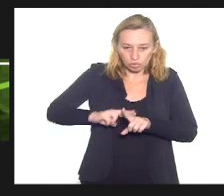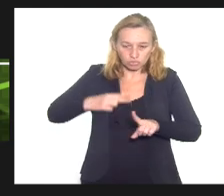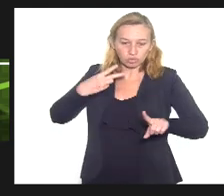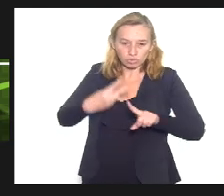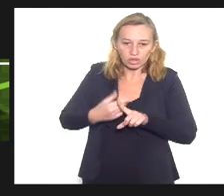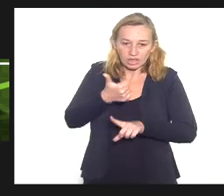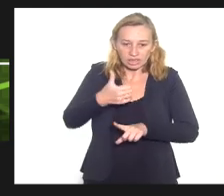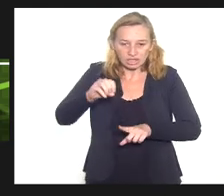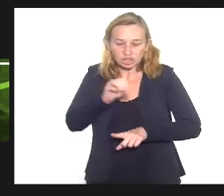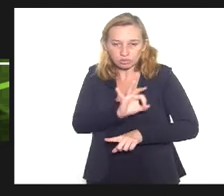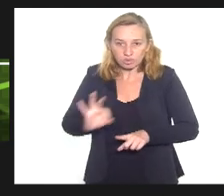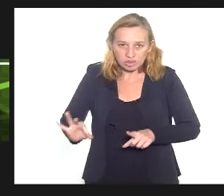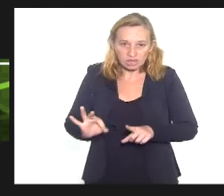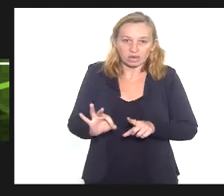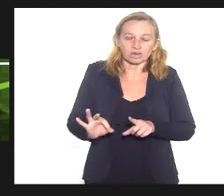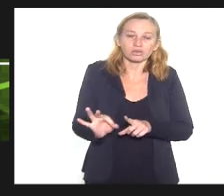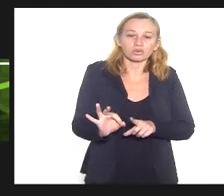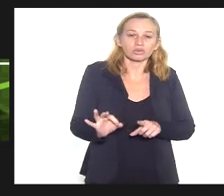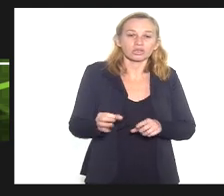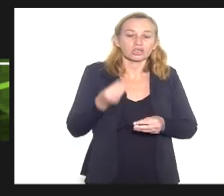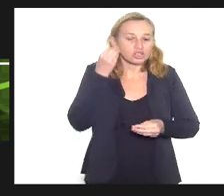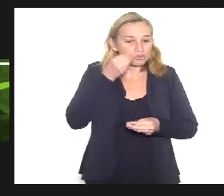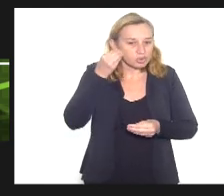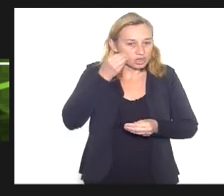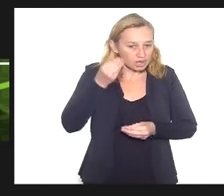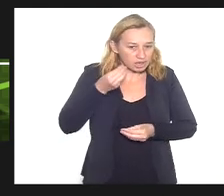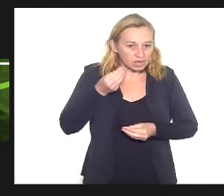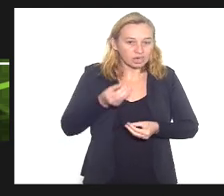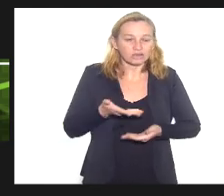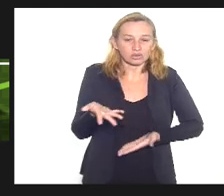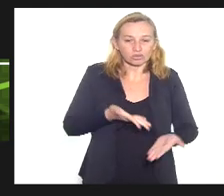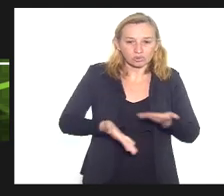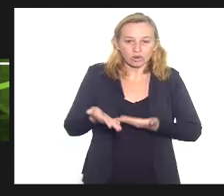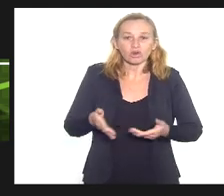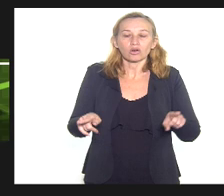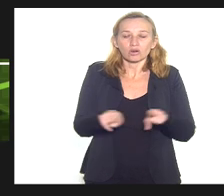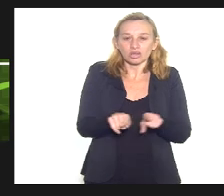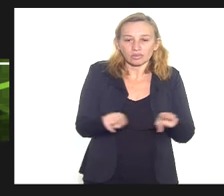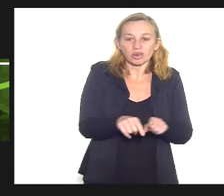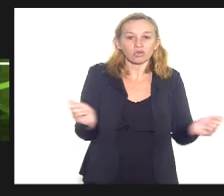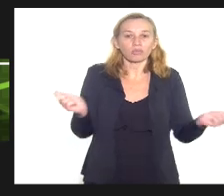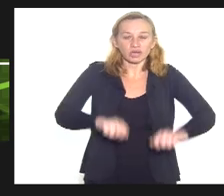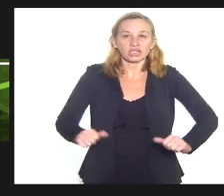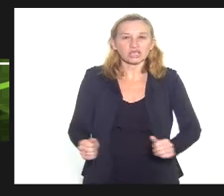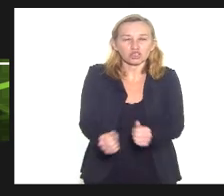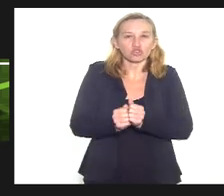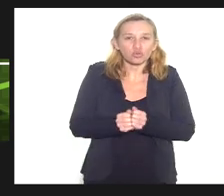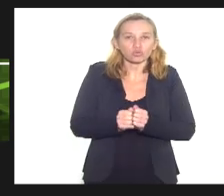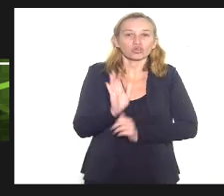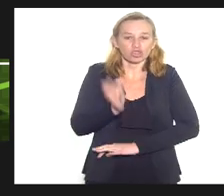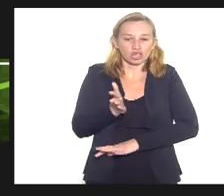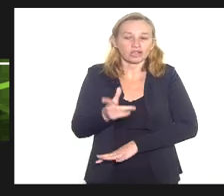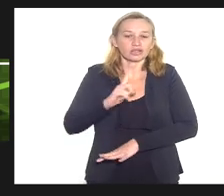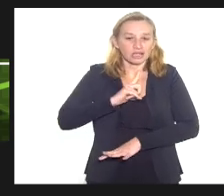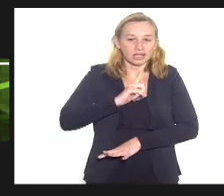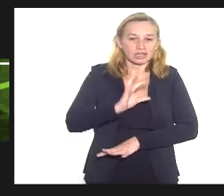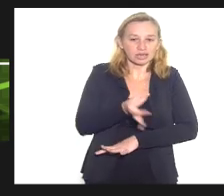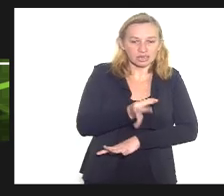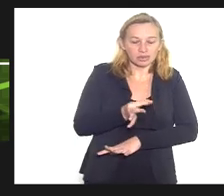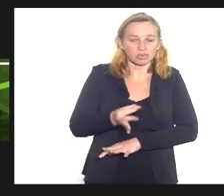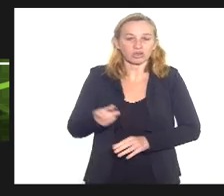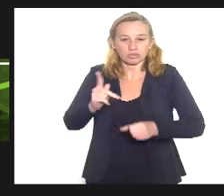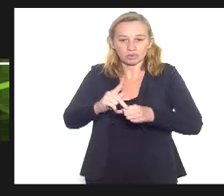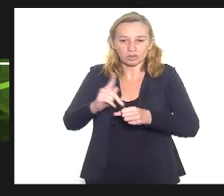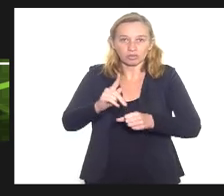recuperação deste campo, empregando experiências, competências que podemos trazer junto com as que já possui, obviamente, o operador